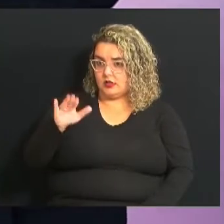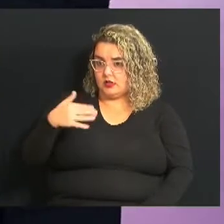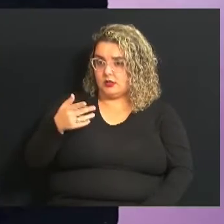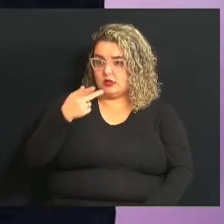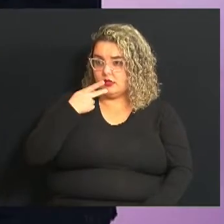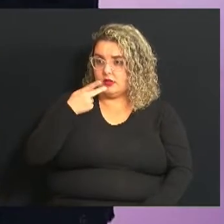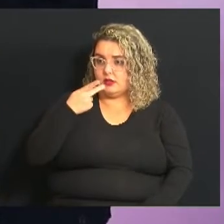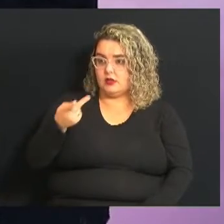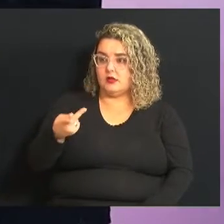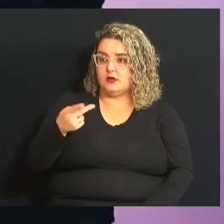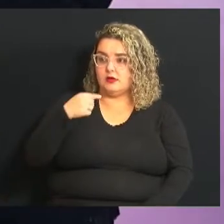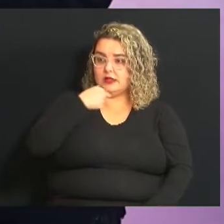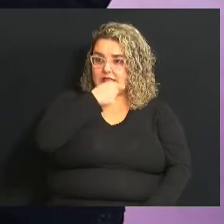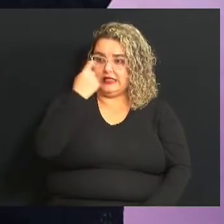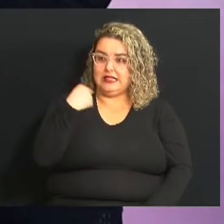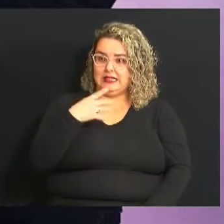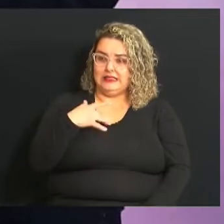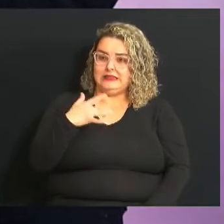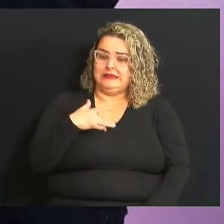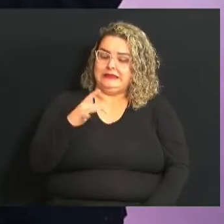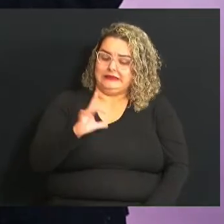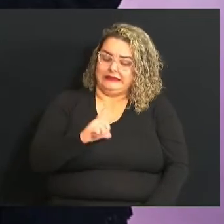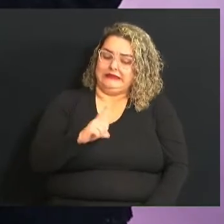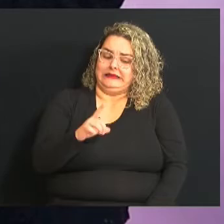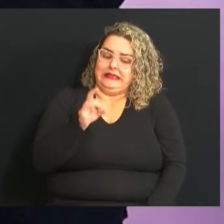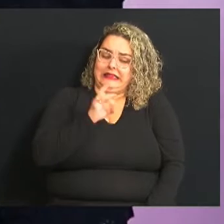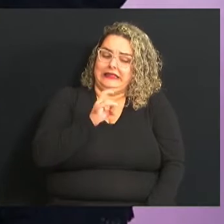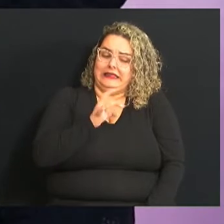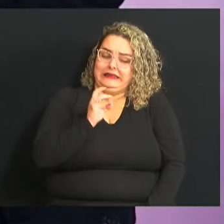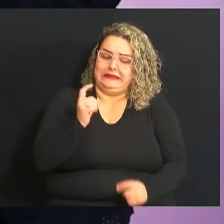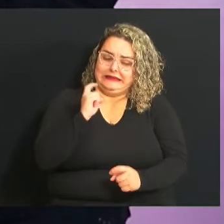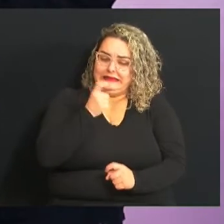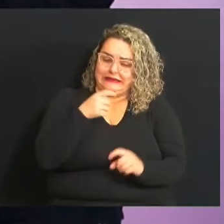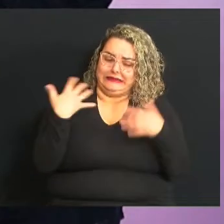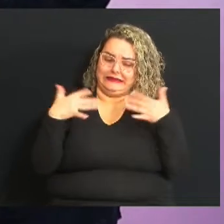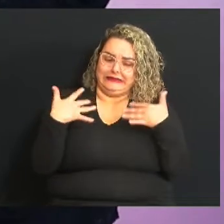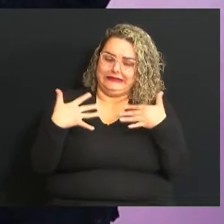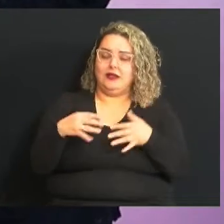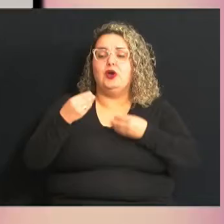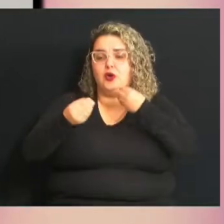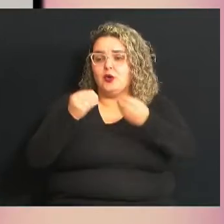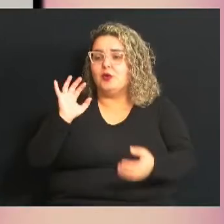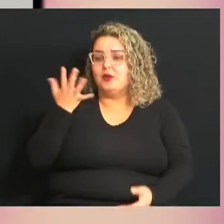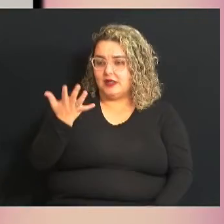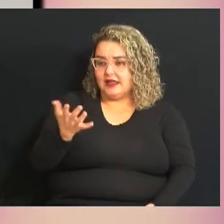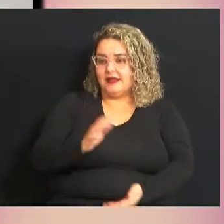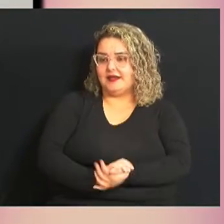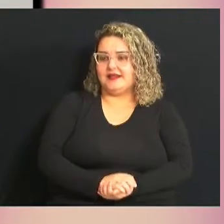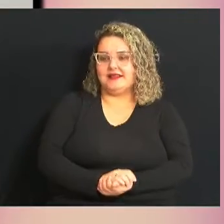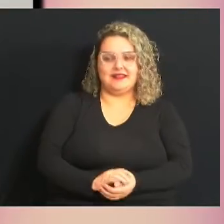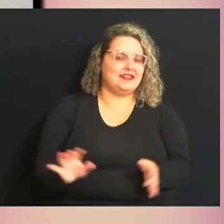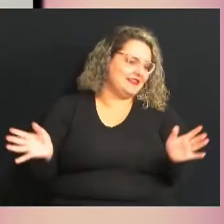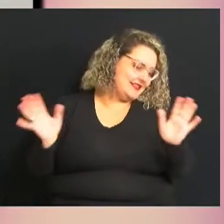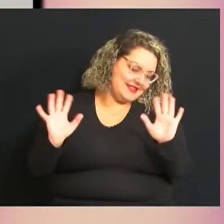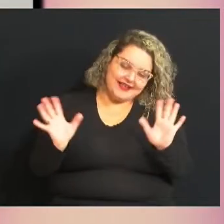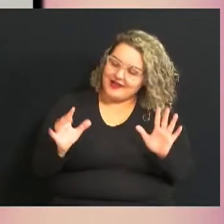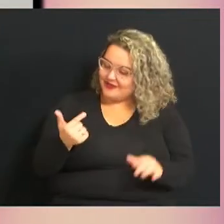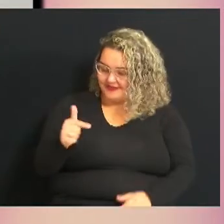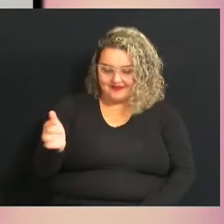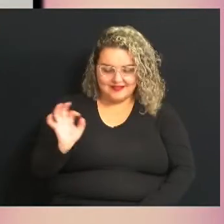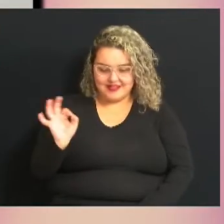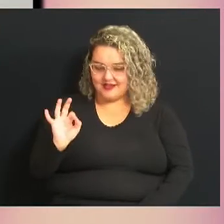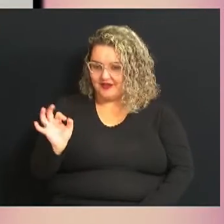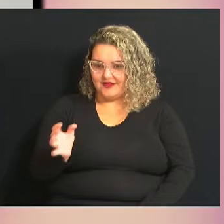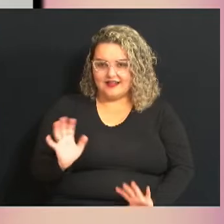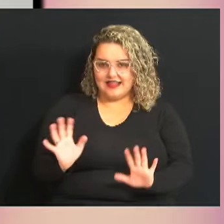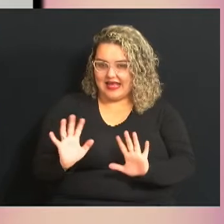mexer na boca, tem muita gente que tem medo de dentista, né? Como que é isso? Não tem dor, ele é indolor,